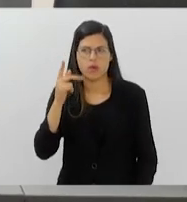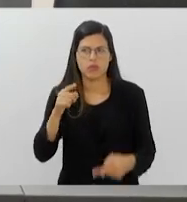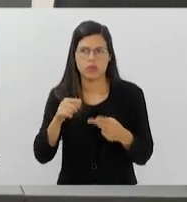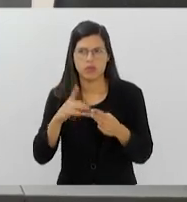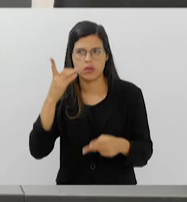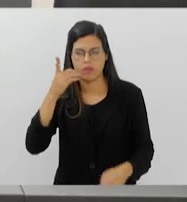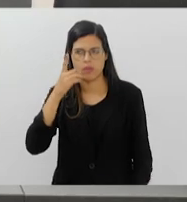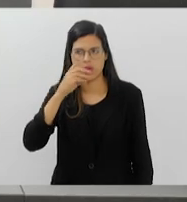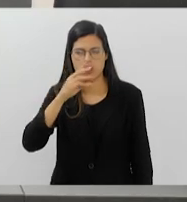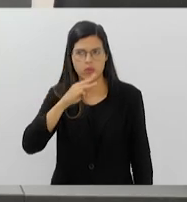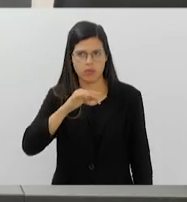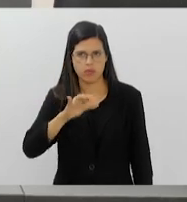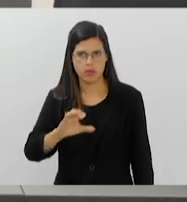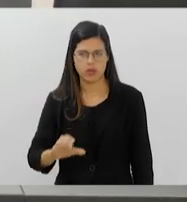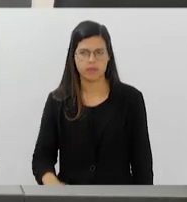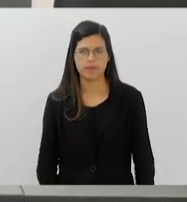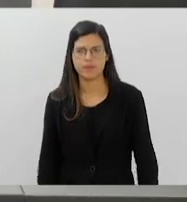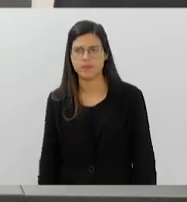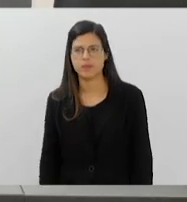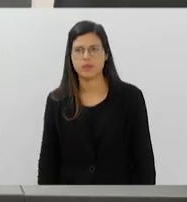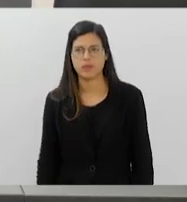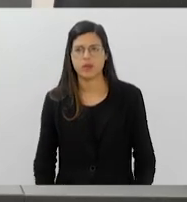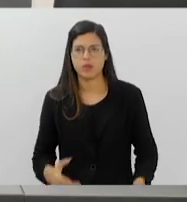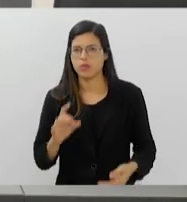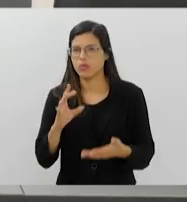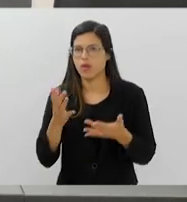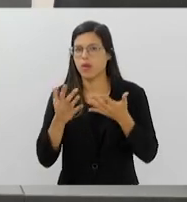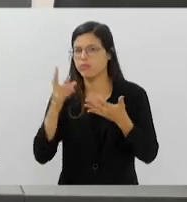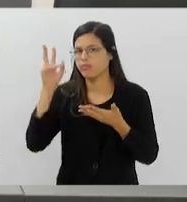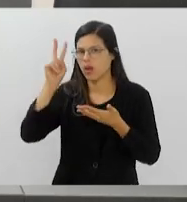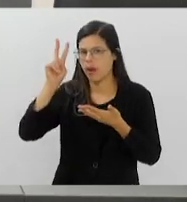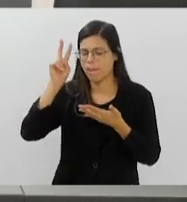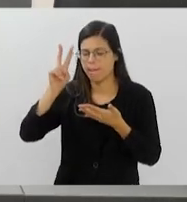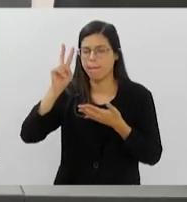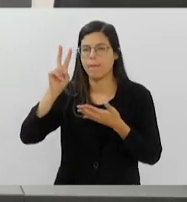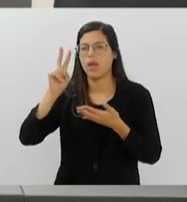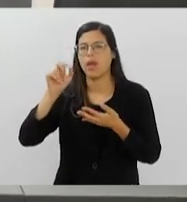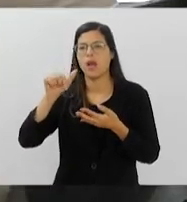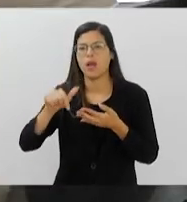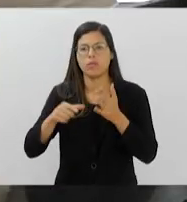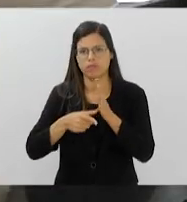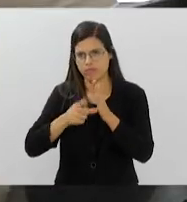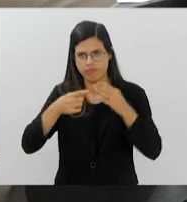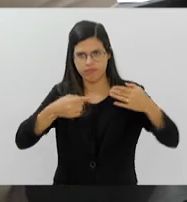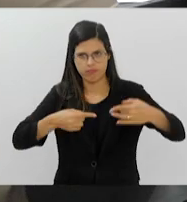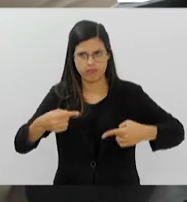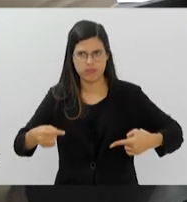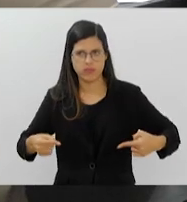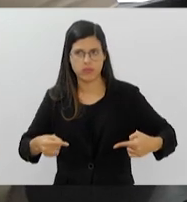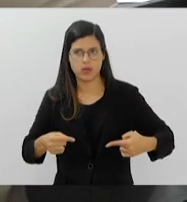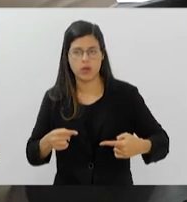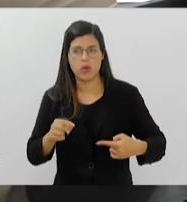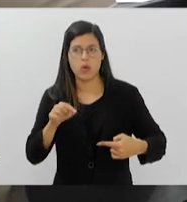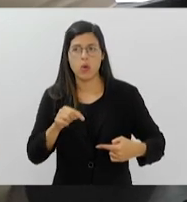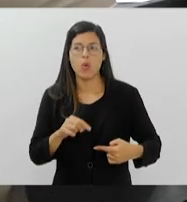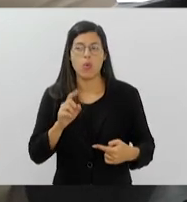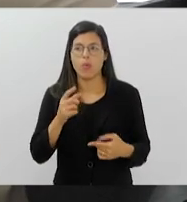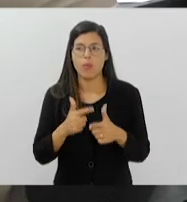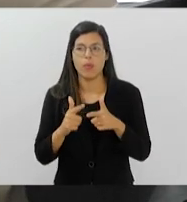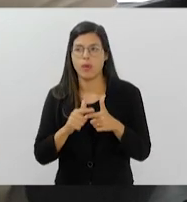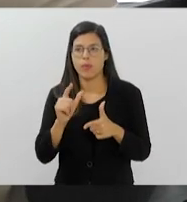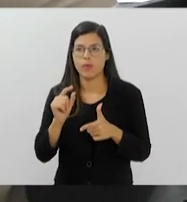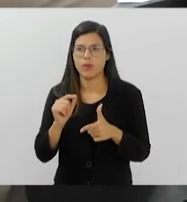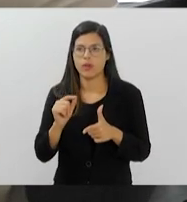Eu só quero rememorar, bem que antes de discutir, é que a questão que se levantou é que eles não haviam